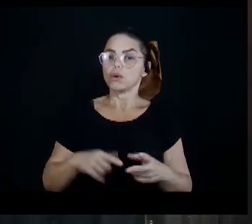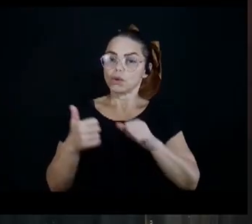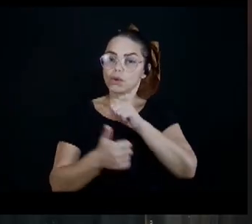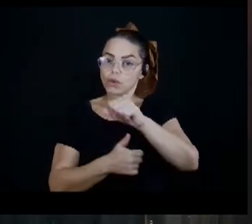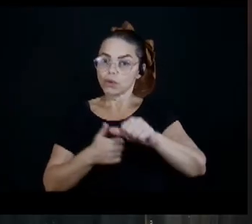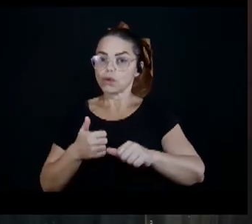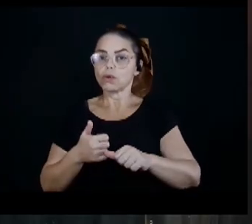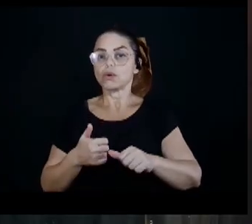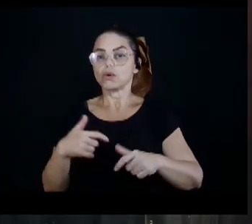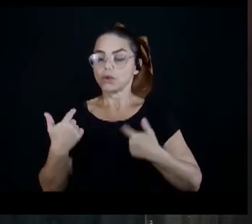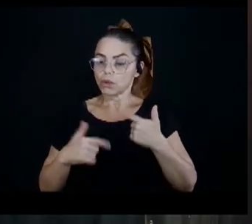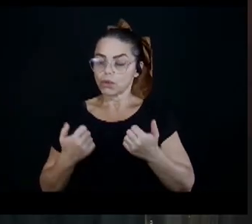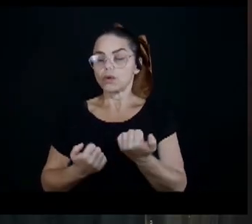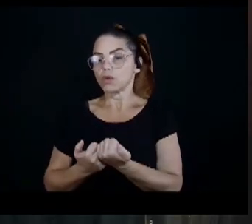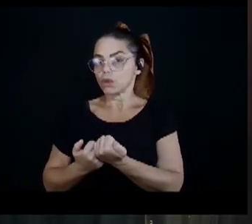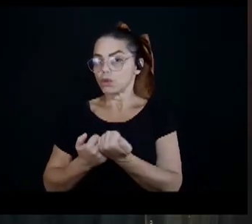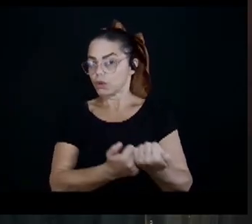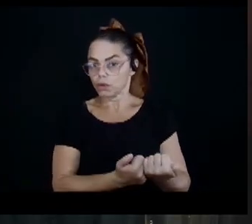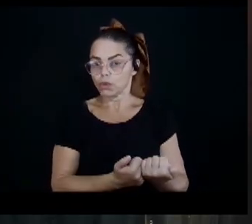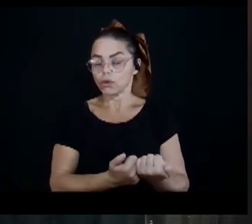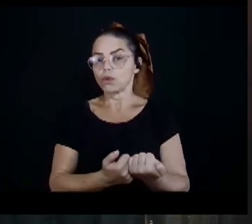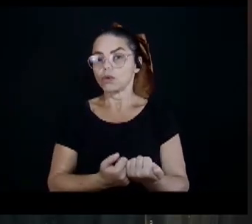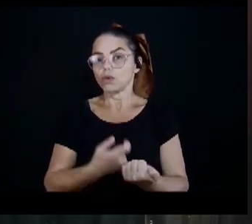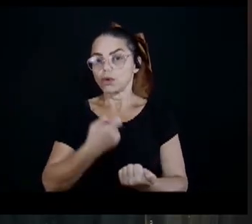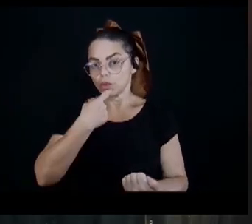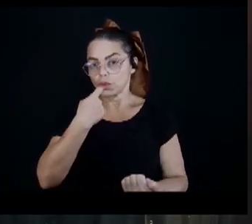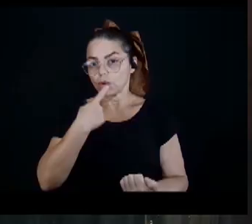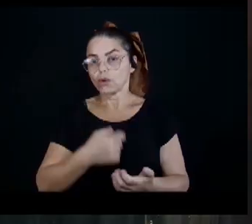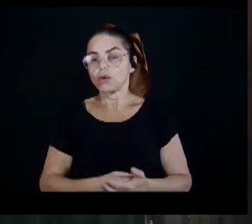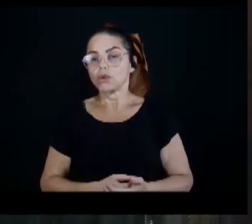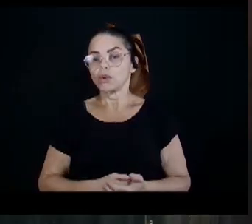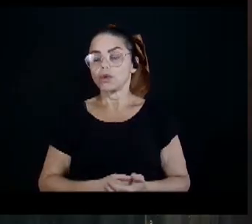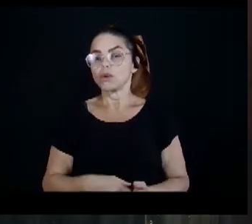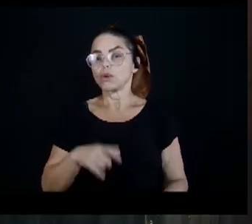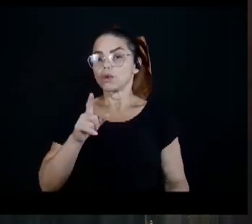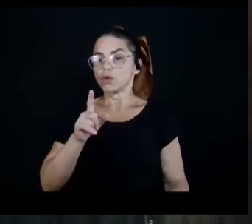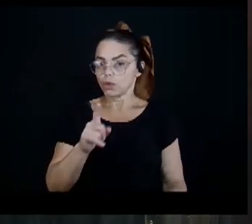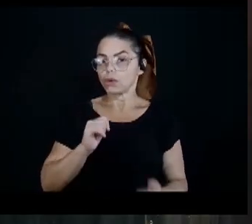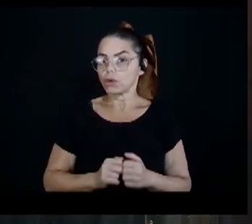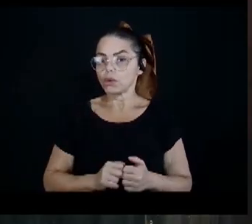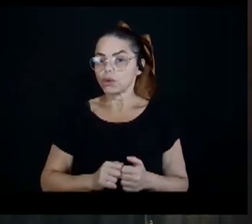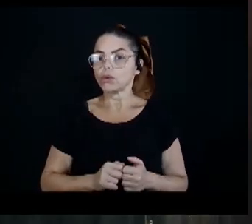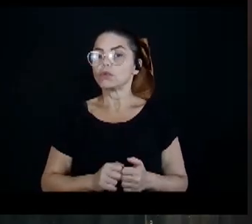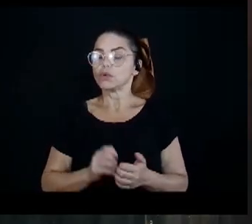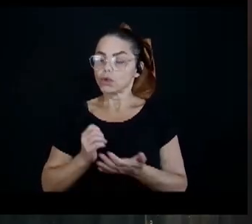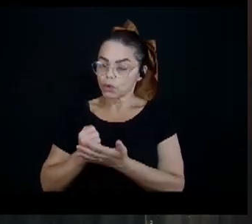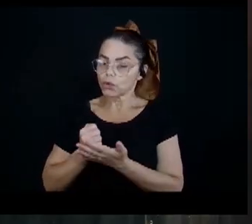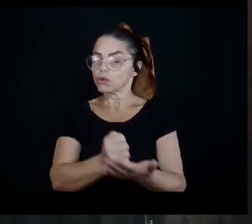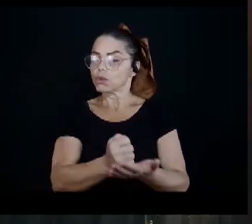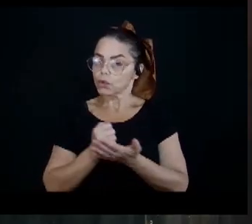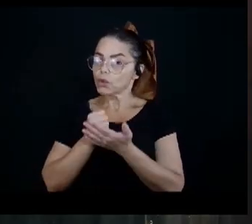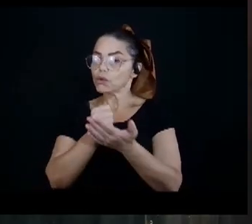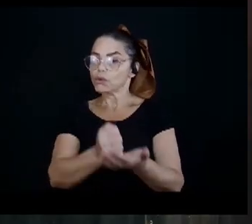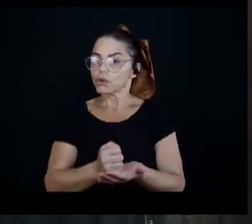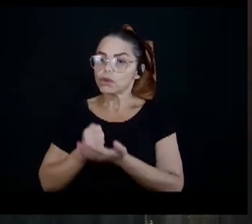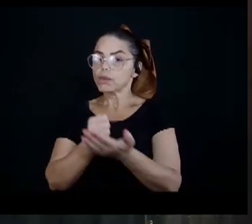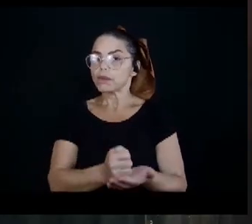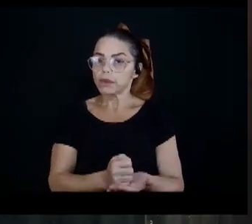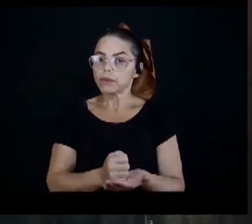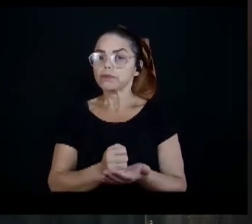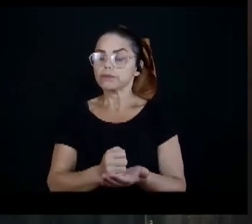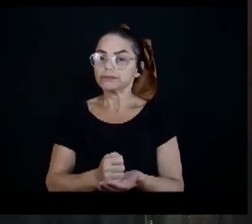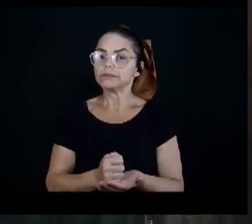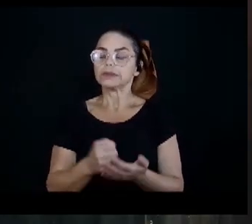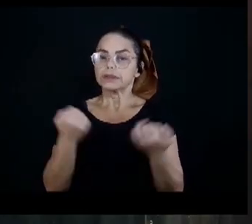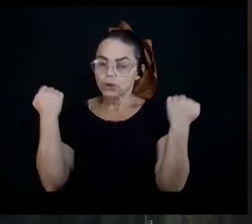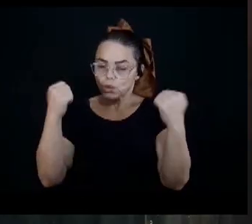tá? O medicamento diz assim, no sentido figurado, tô te segurando, eu tô te dando um tempo, isso. Corre aí.